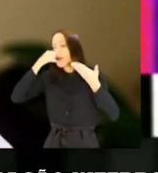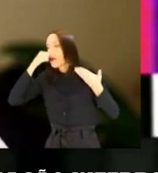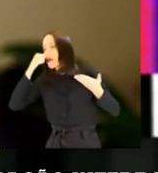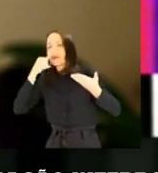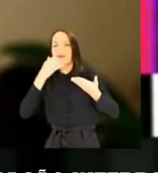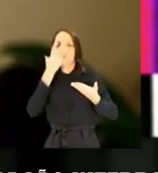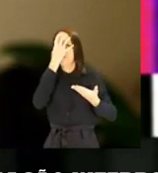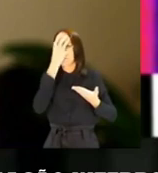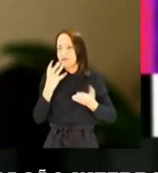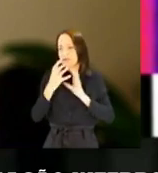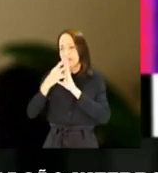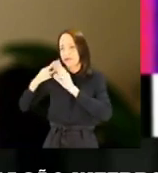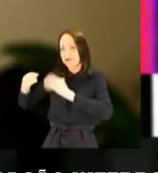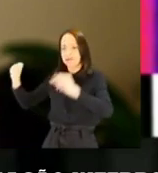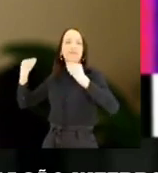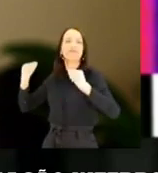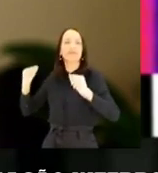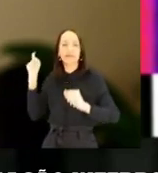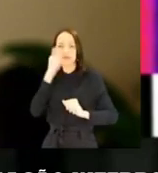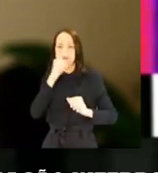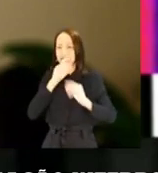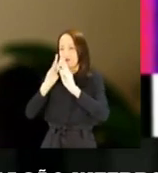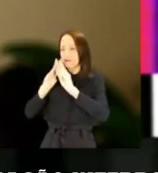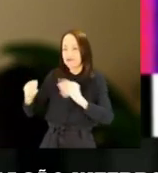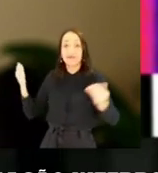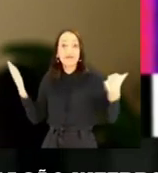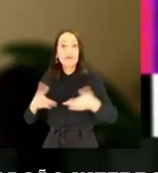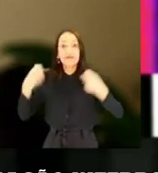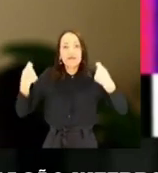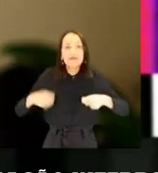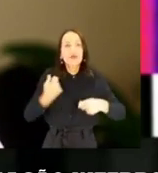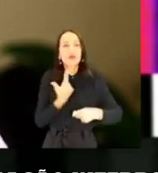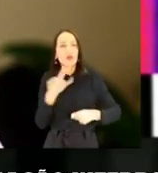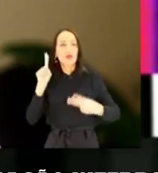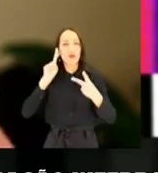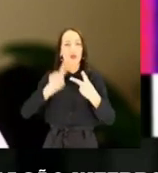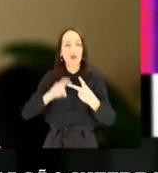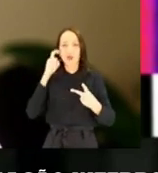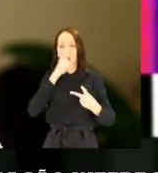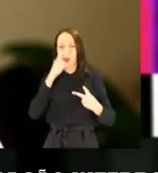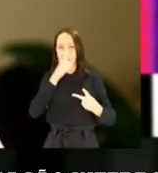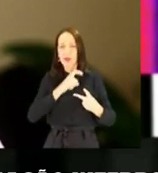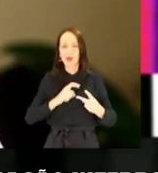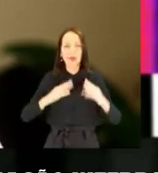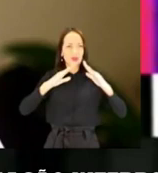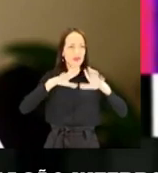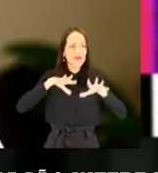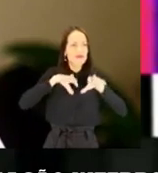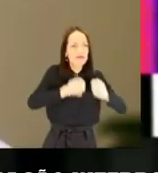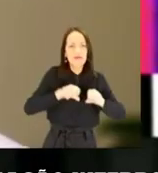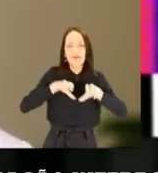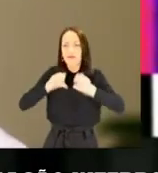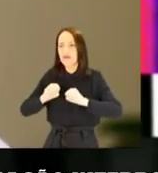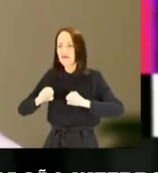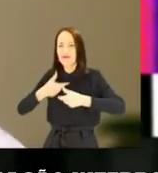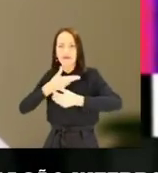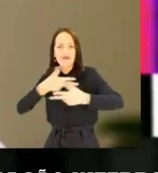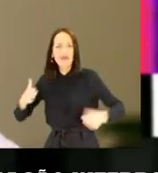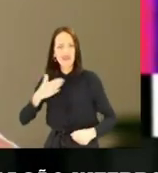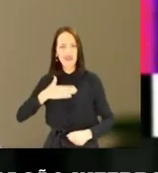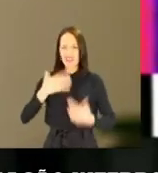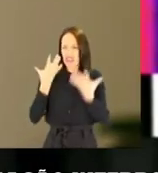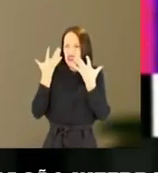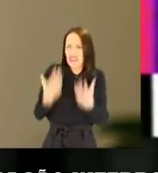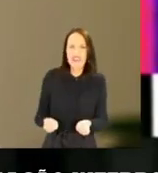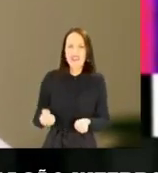drogas já foi desmascarada. Agora é preciso desmascarar outra mentira, a do invasor. E eu ia aceitar